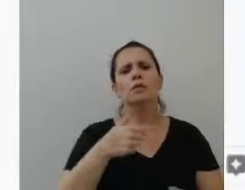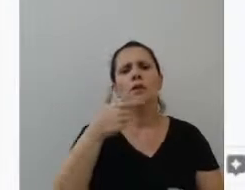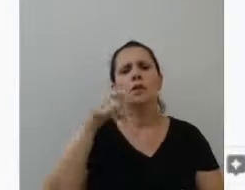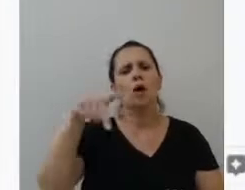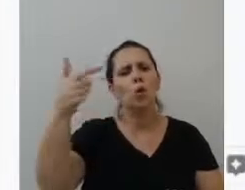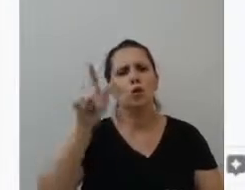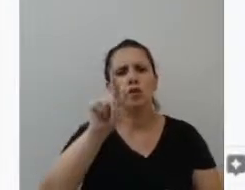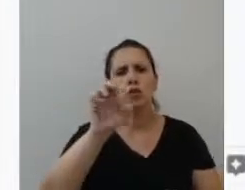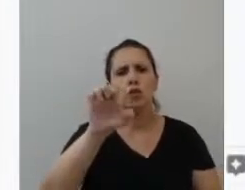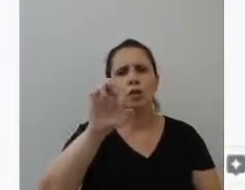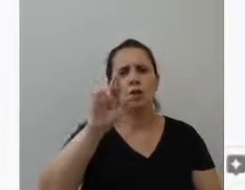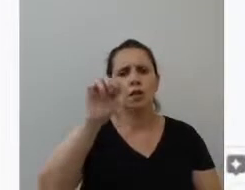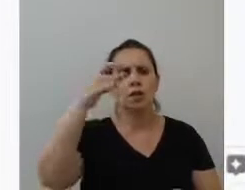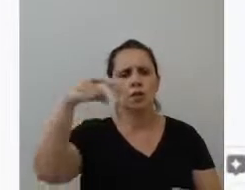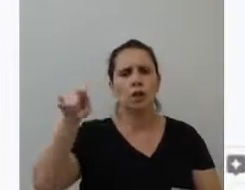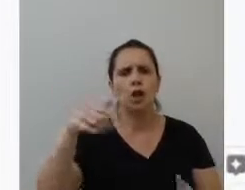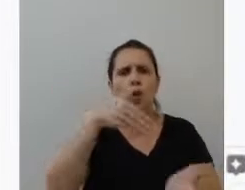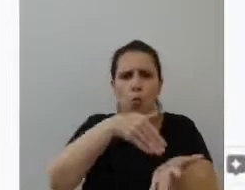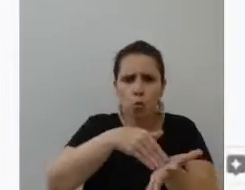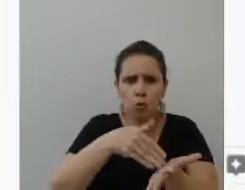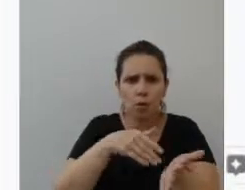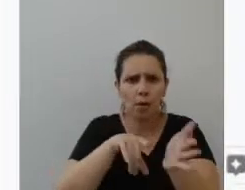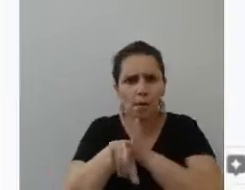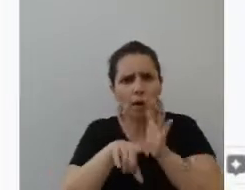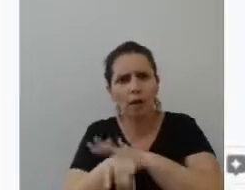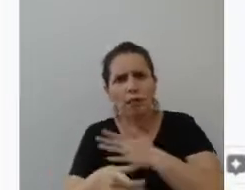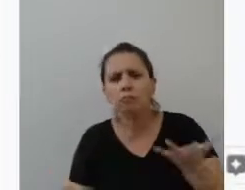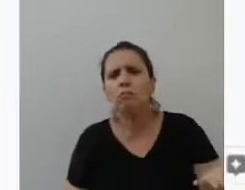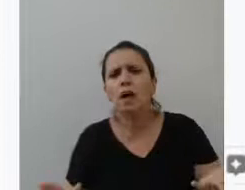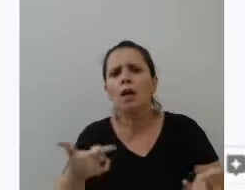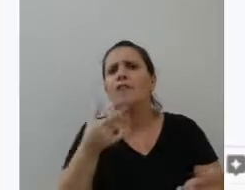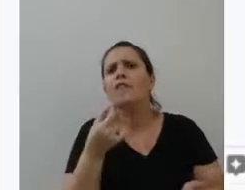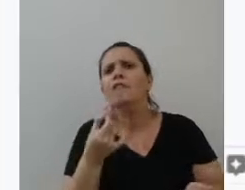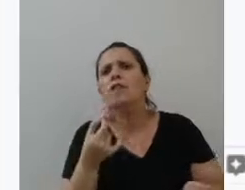gente. Qual é? O último, é? É o 20?